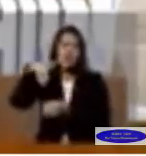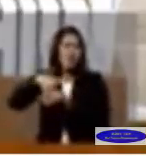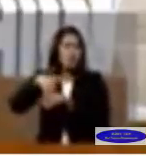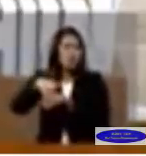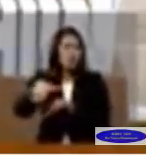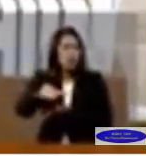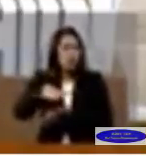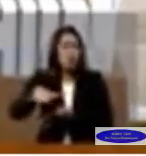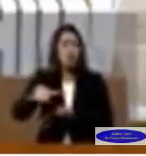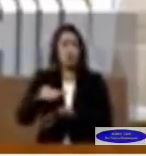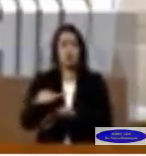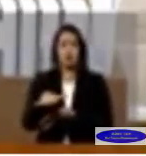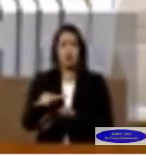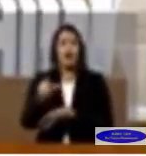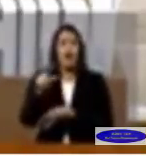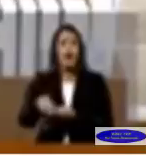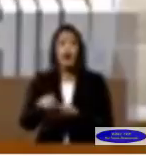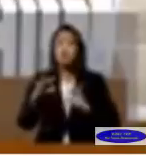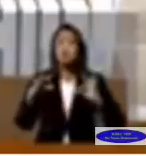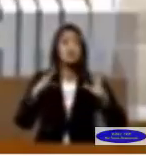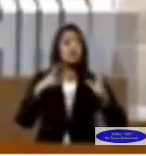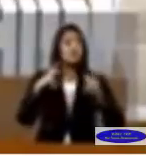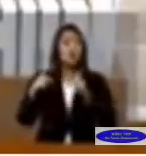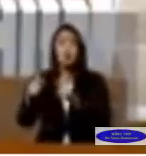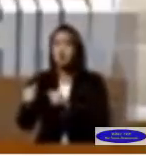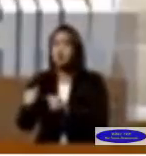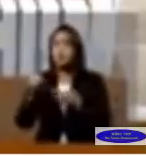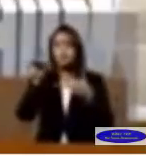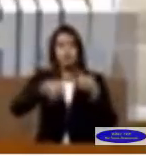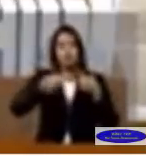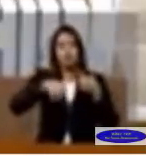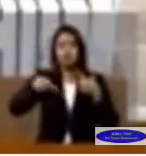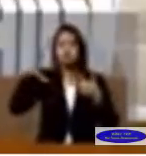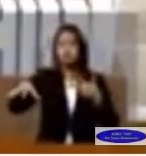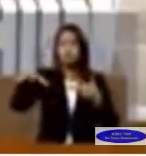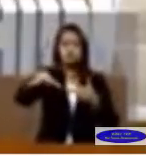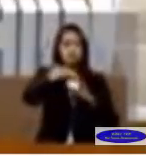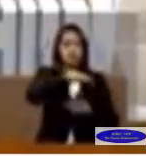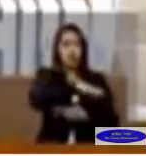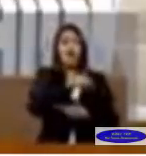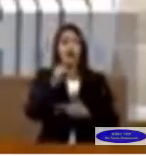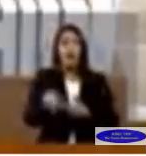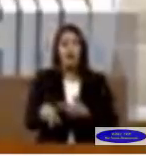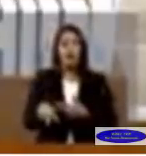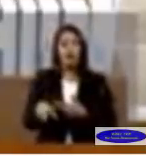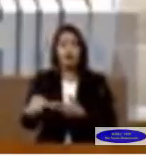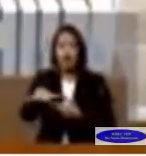Atacar o Poder Judiciário Eleitoral é atacar